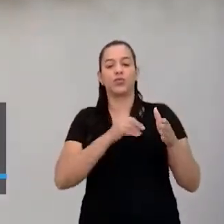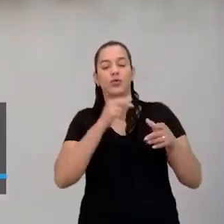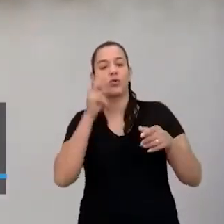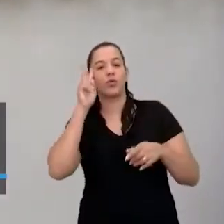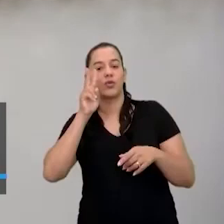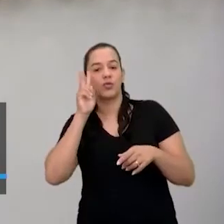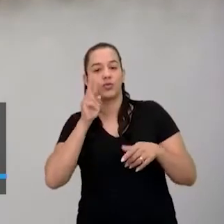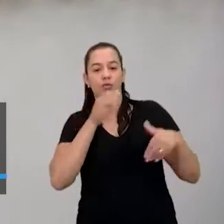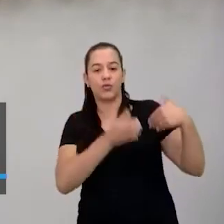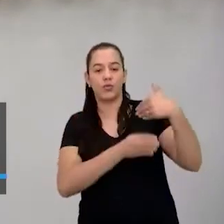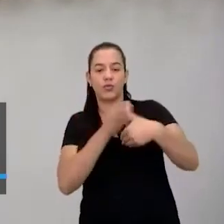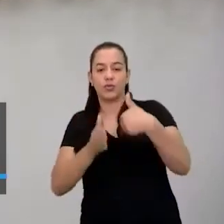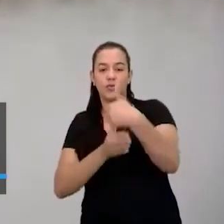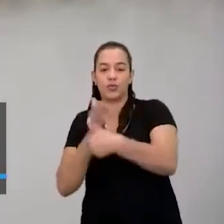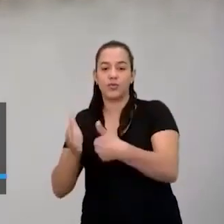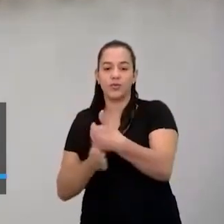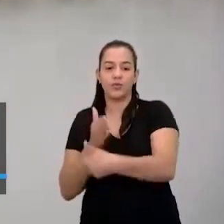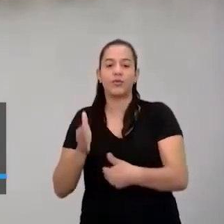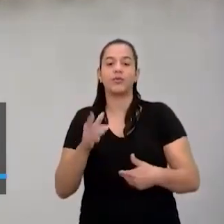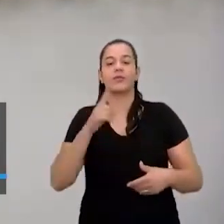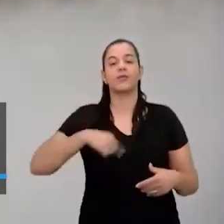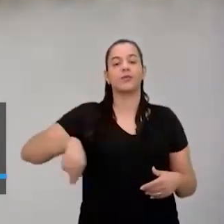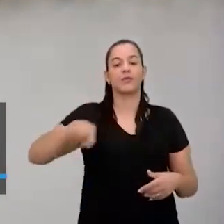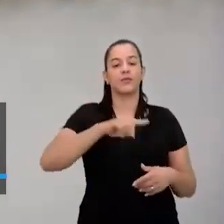vamos tendo de acordo com